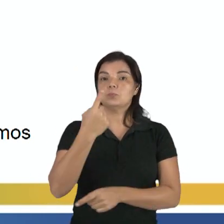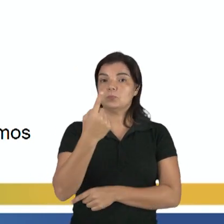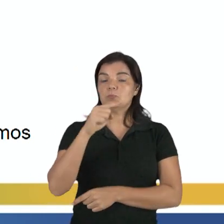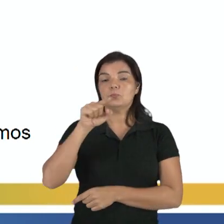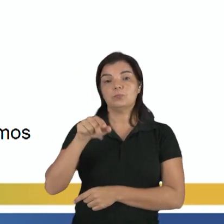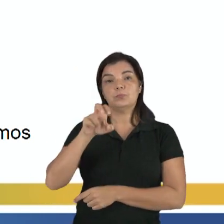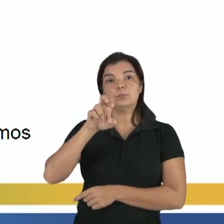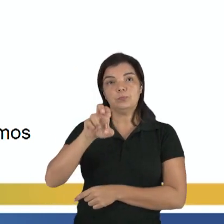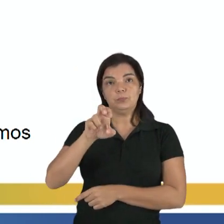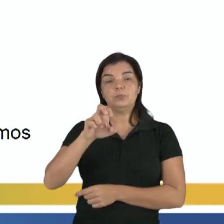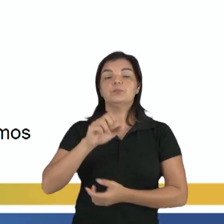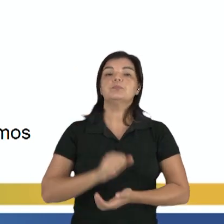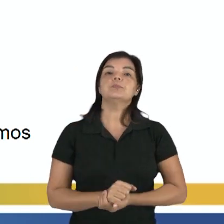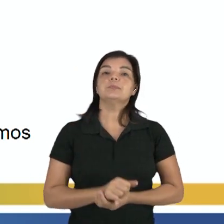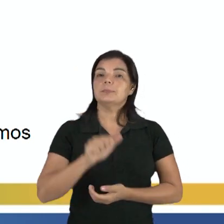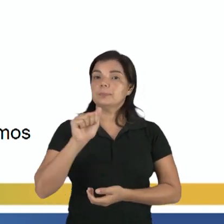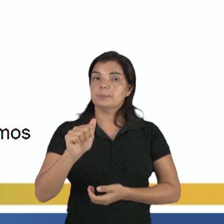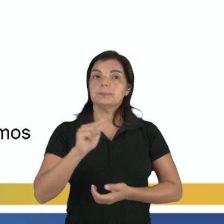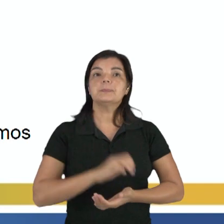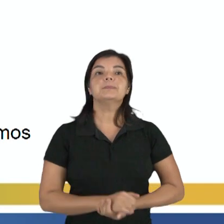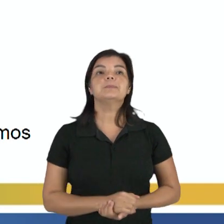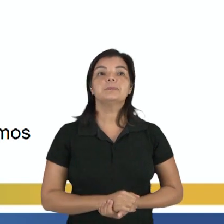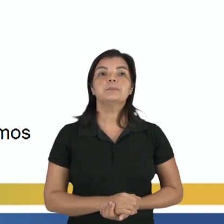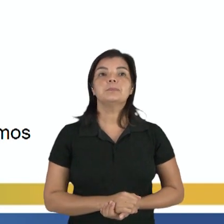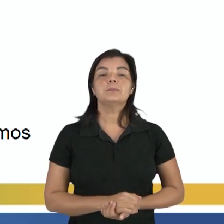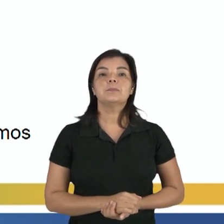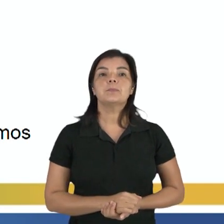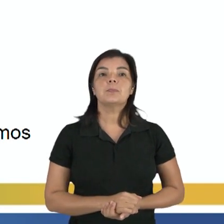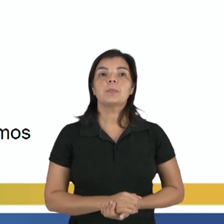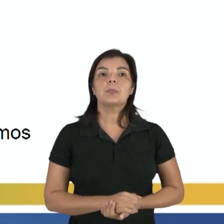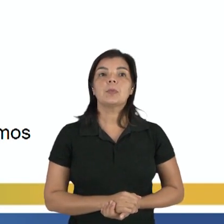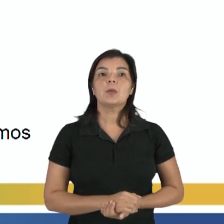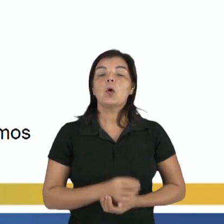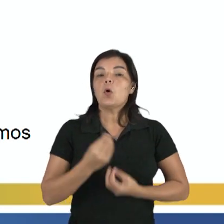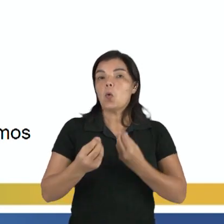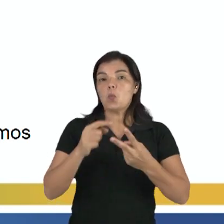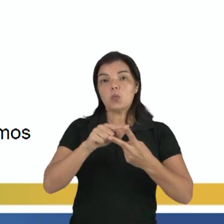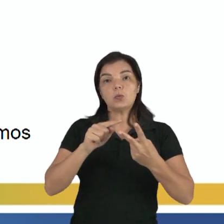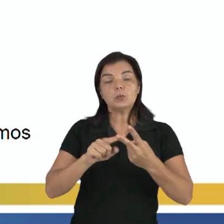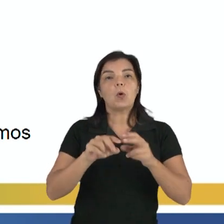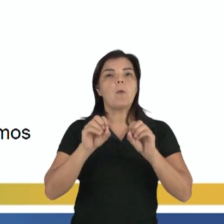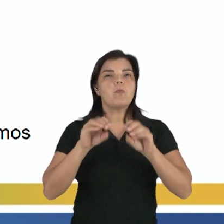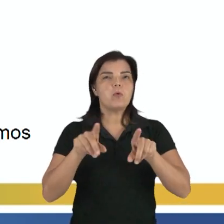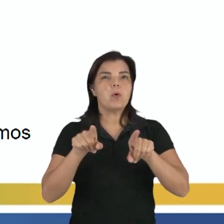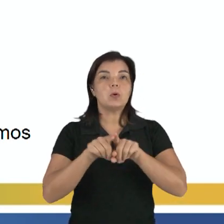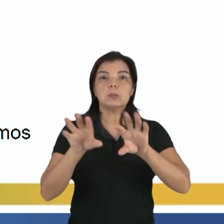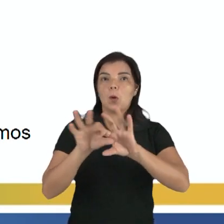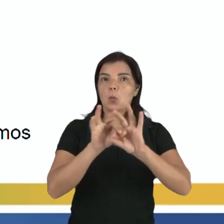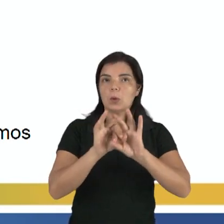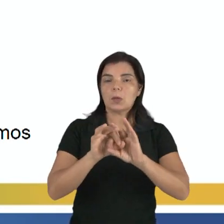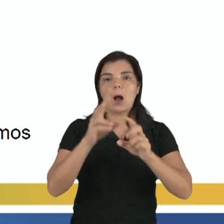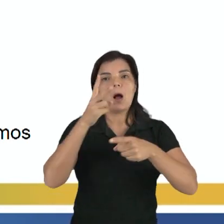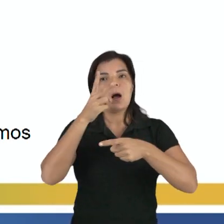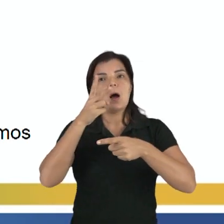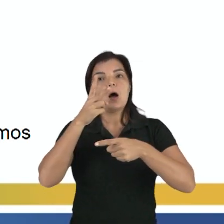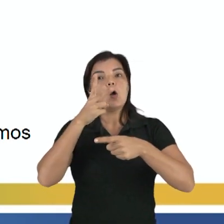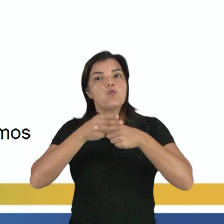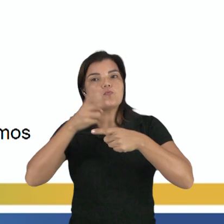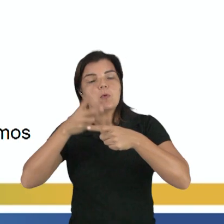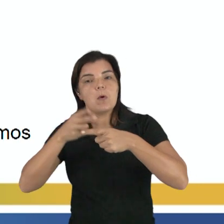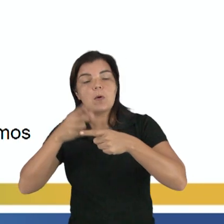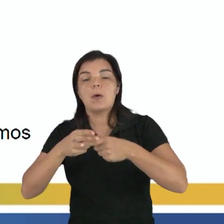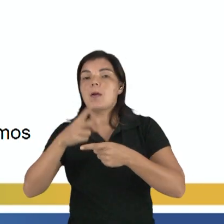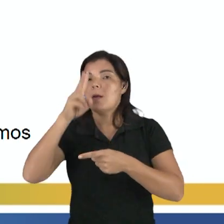operar com essa corrente 1,52 amperes né como os dois faróis são ligados em série né porque o problema